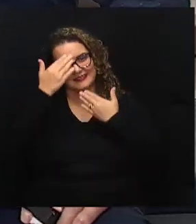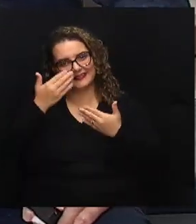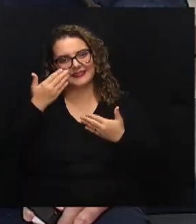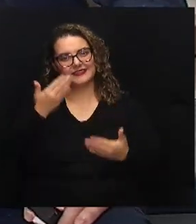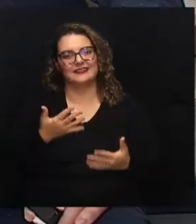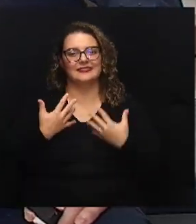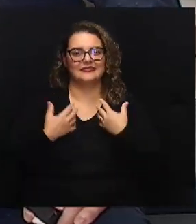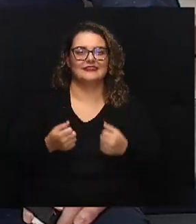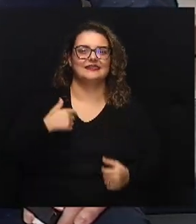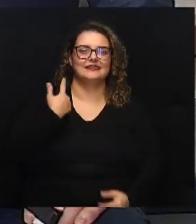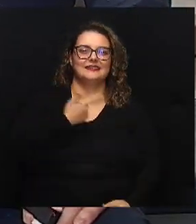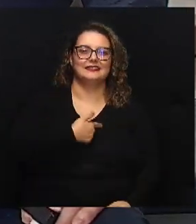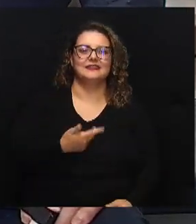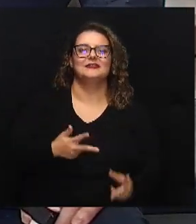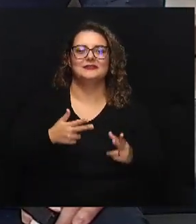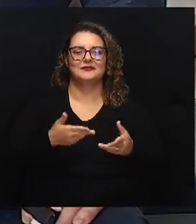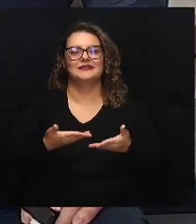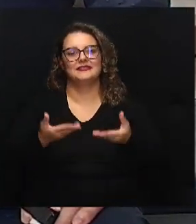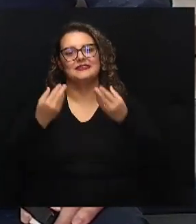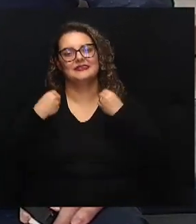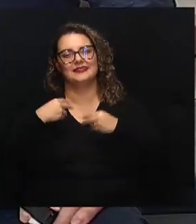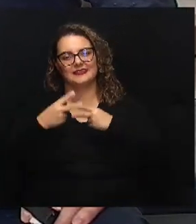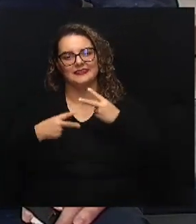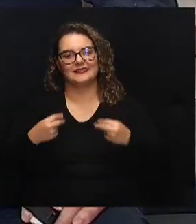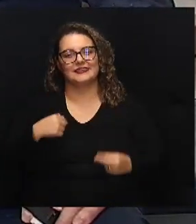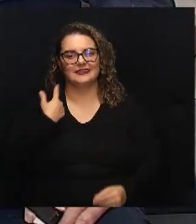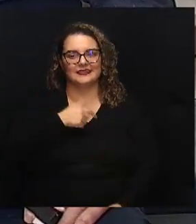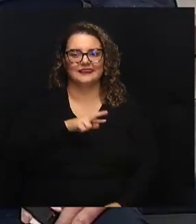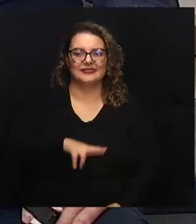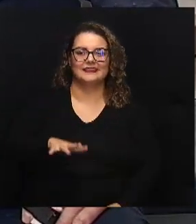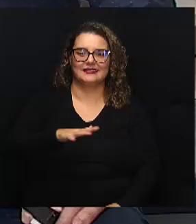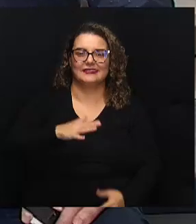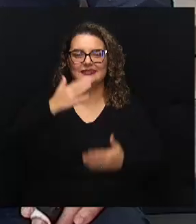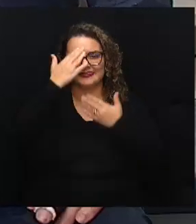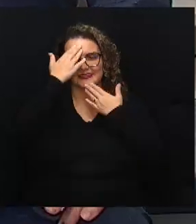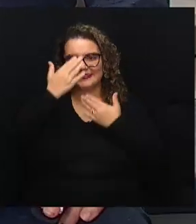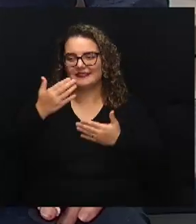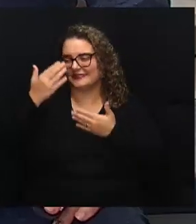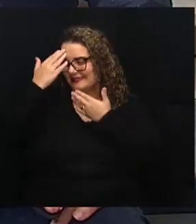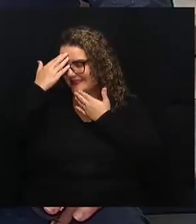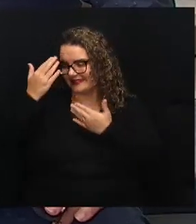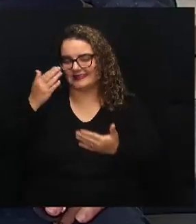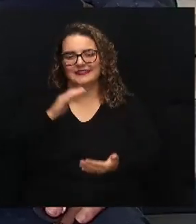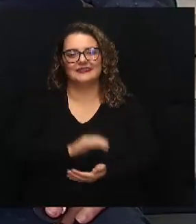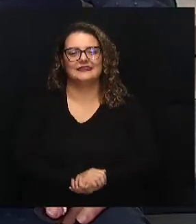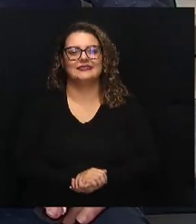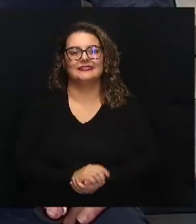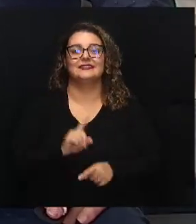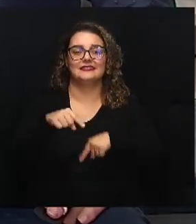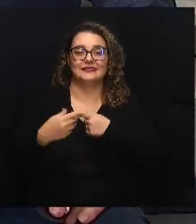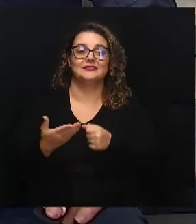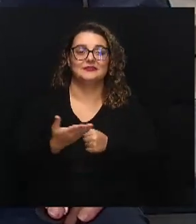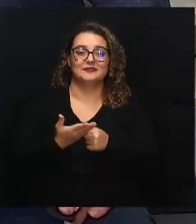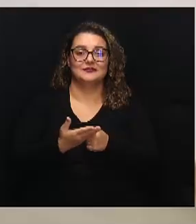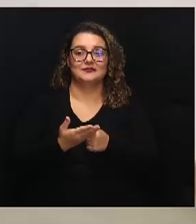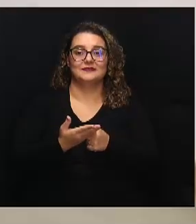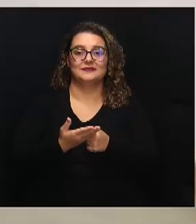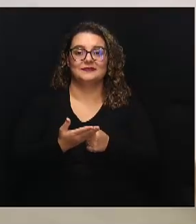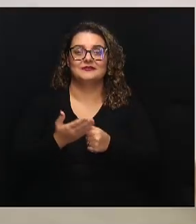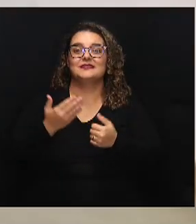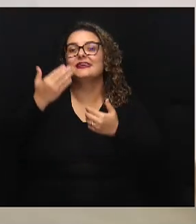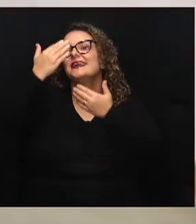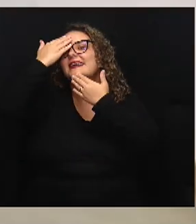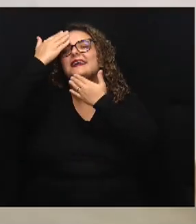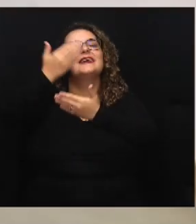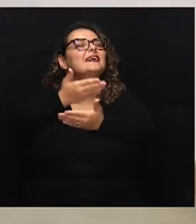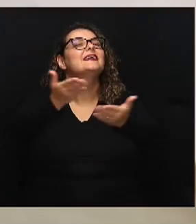receber a gente, quanto você dar esse presente aqui para a nossa região. Muito obrigada. Obrigado, eu. E no próximo bloco a gente fala um pouco E mais obrigado sobre aos artes meninos